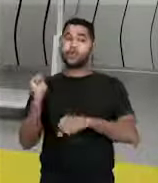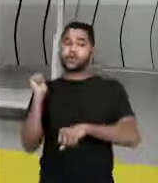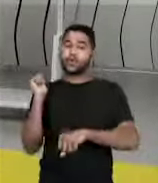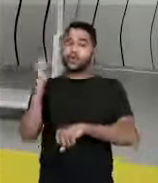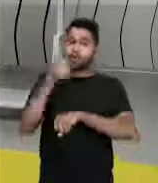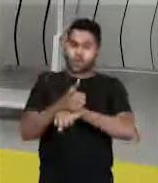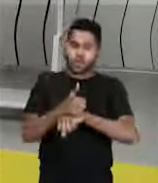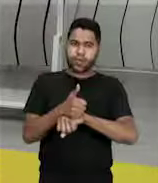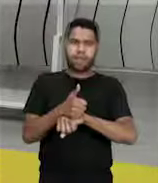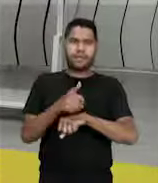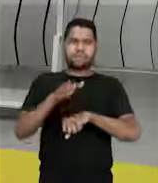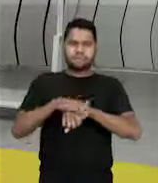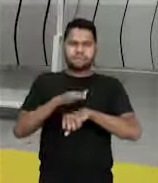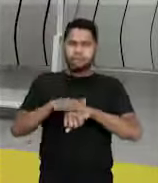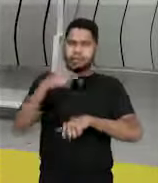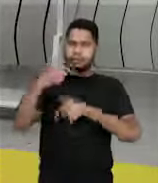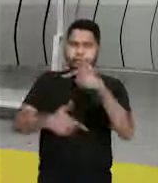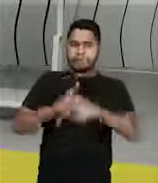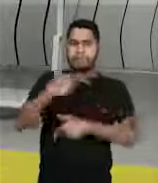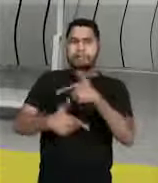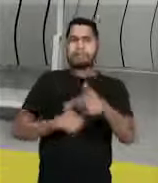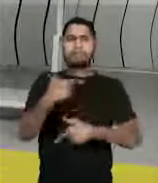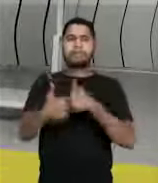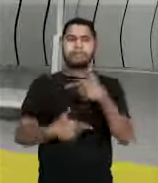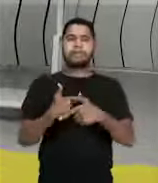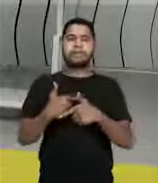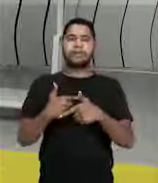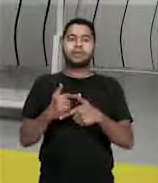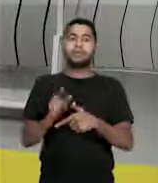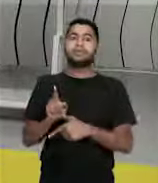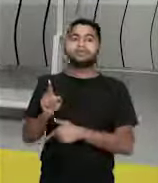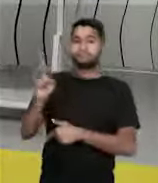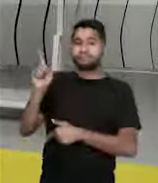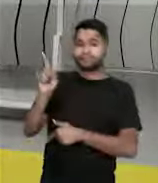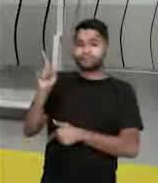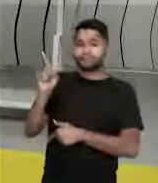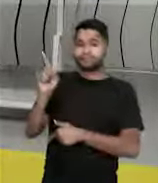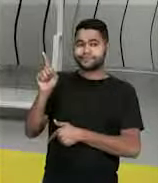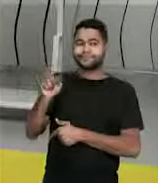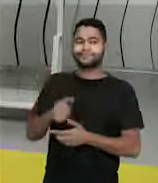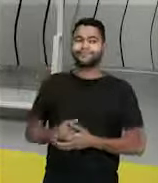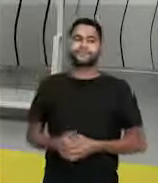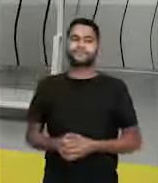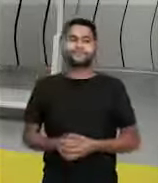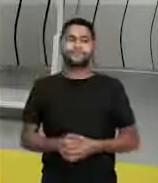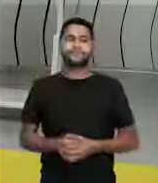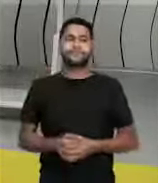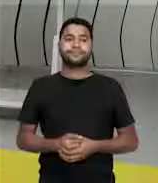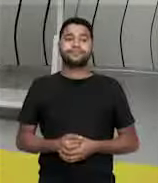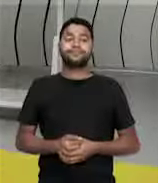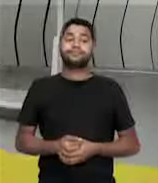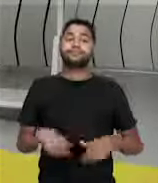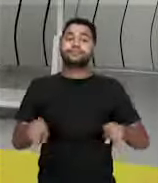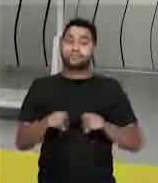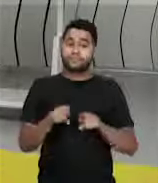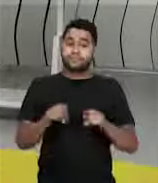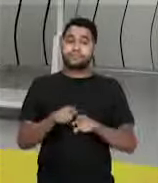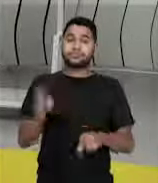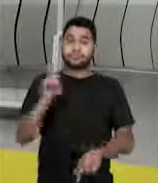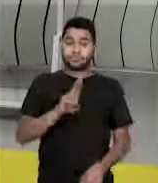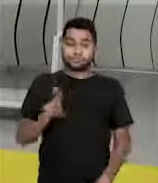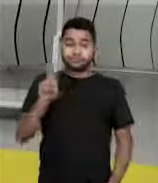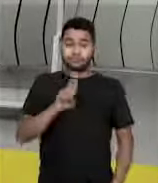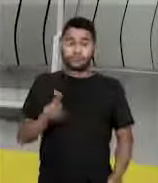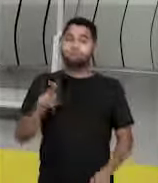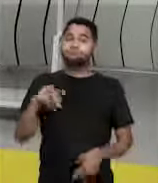Substituíram a mão de obra manufatureira nas fábricas daquela época. Foram utilizadas também para